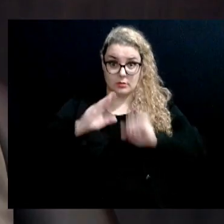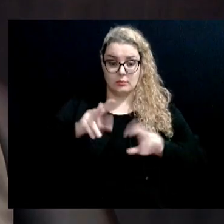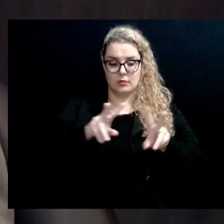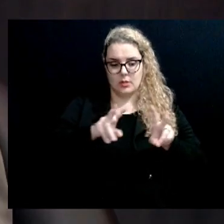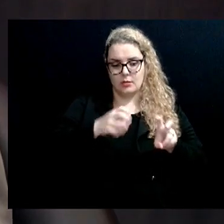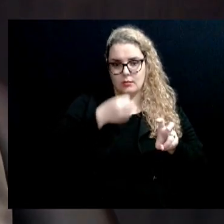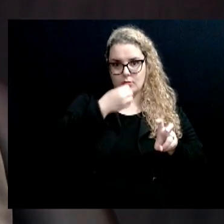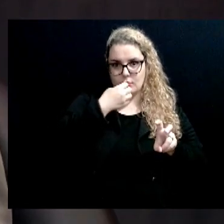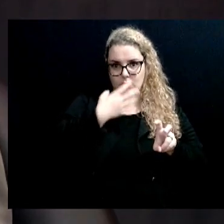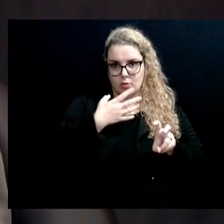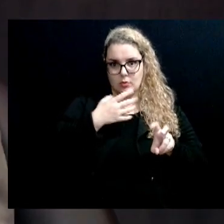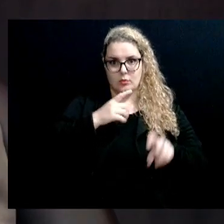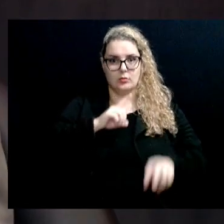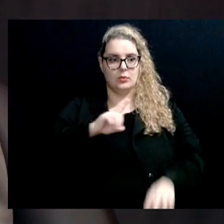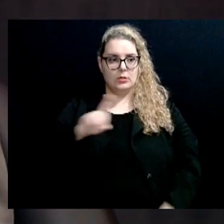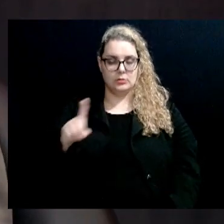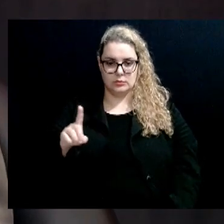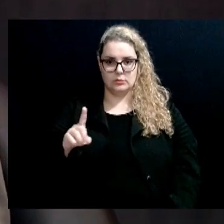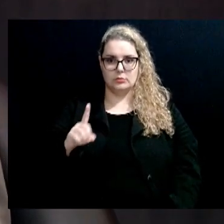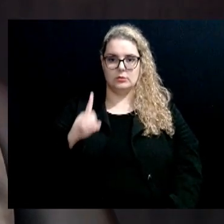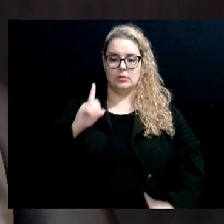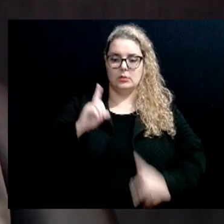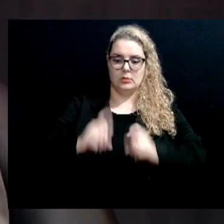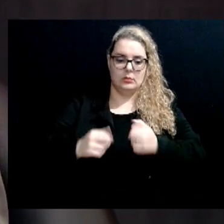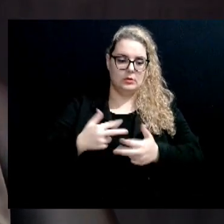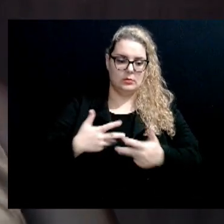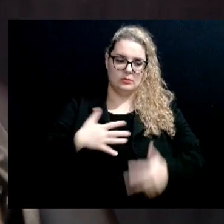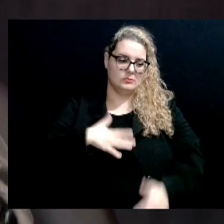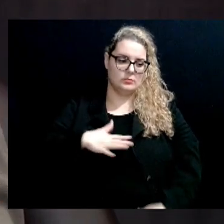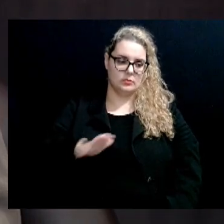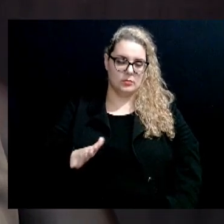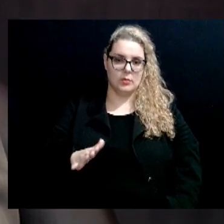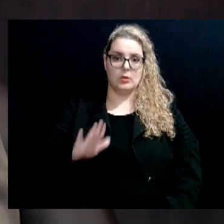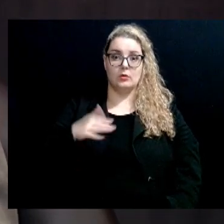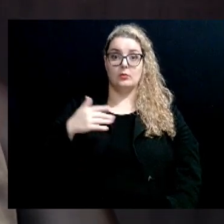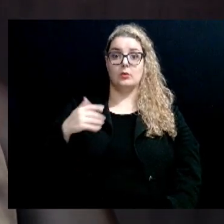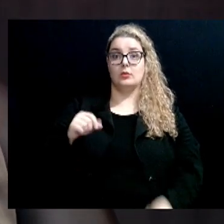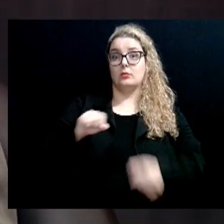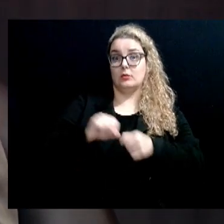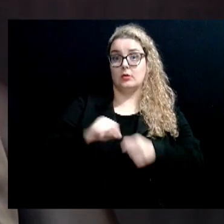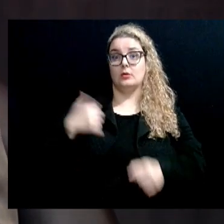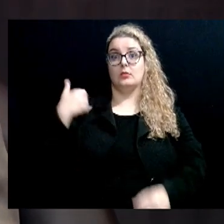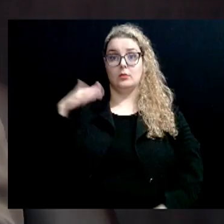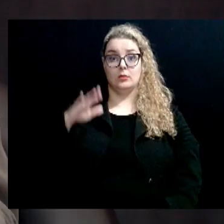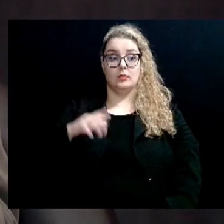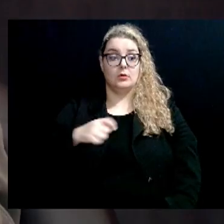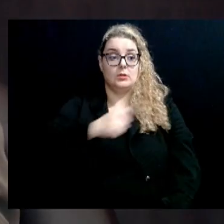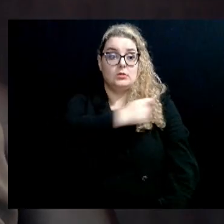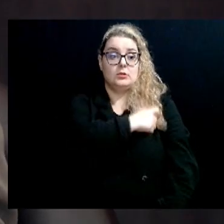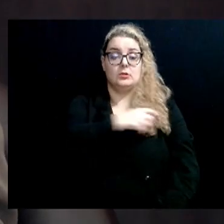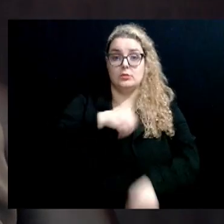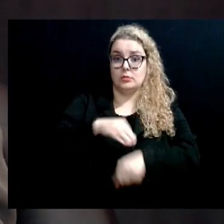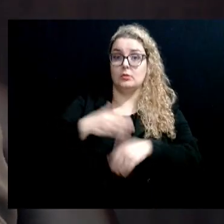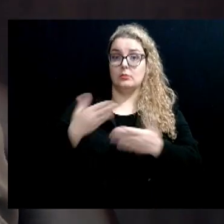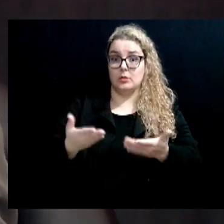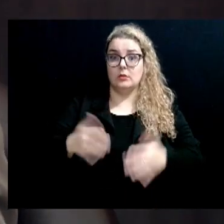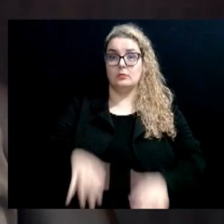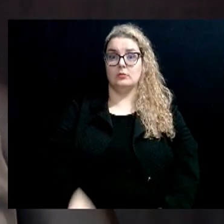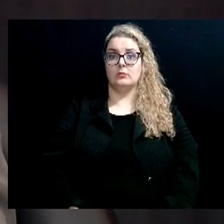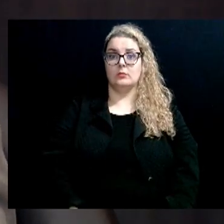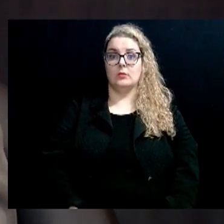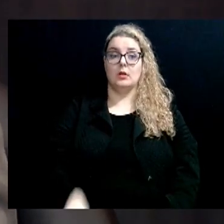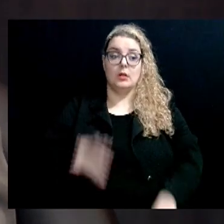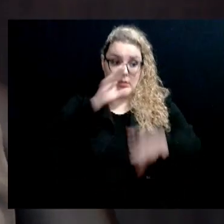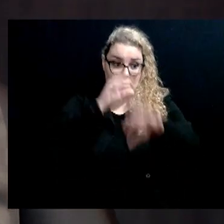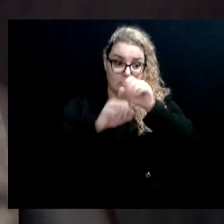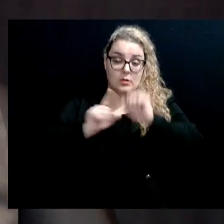não expressa algo que ela não gostou, ou quando ela faz o que o adulto, que é uma figura de autoridade, indicou para ela, ela aprende que aquilo é um comportamento